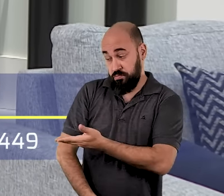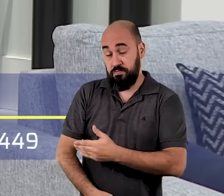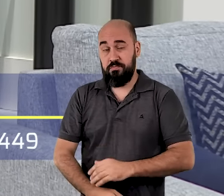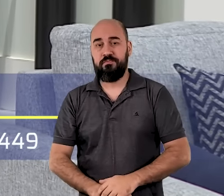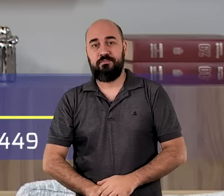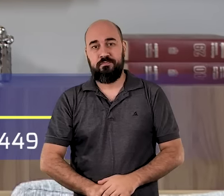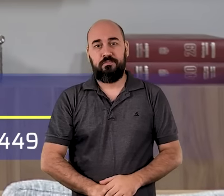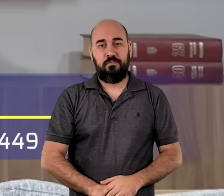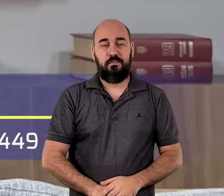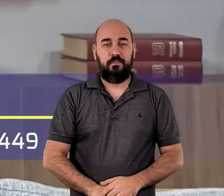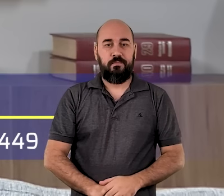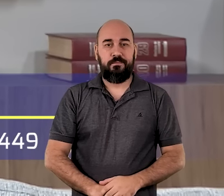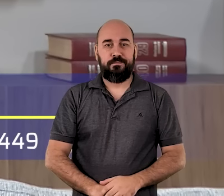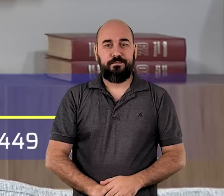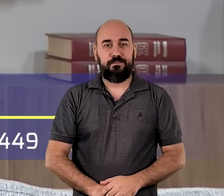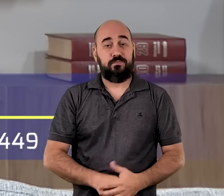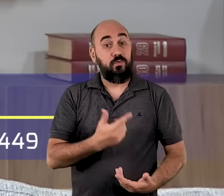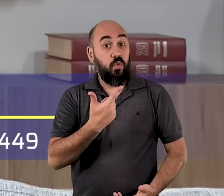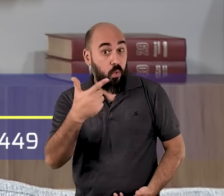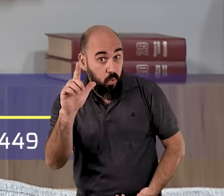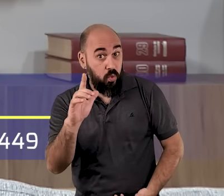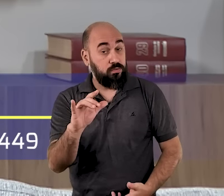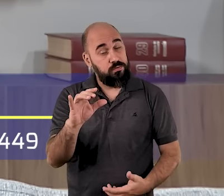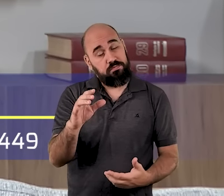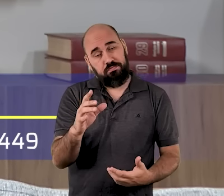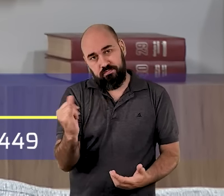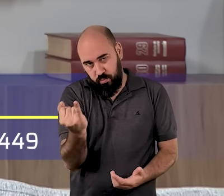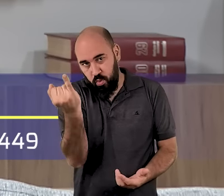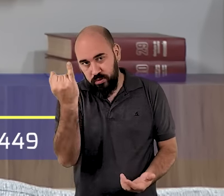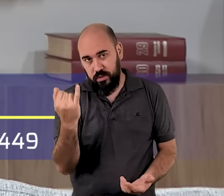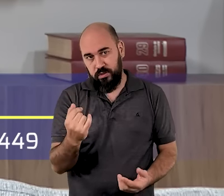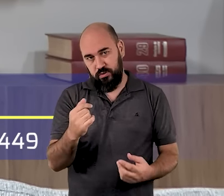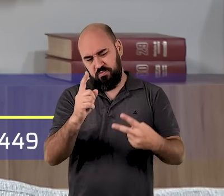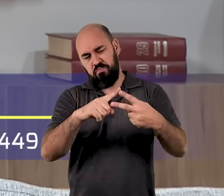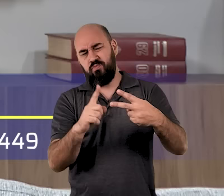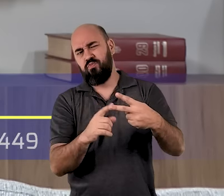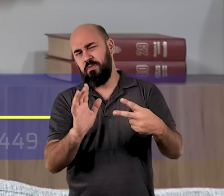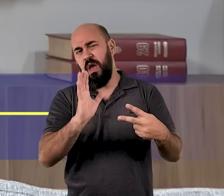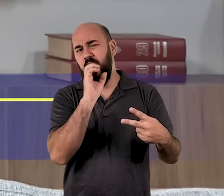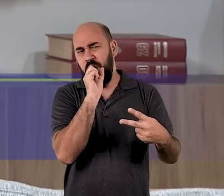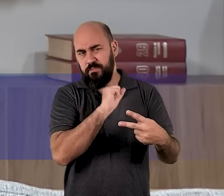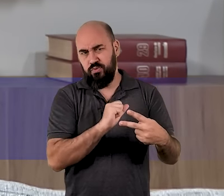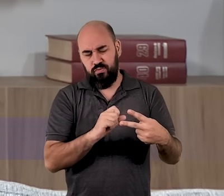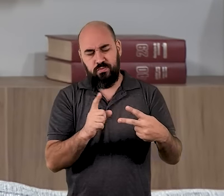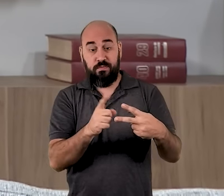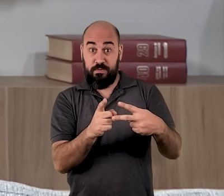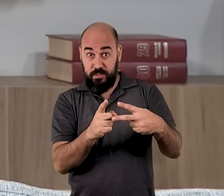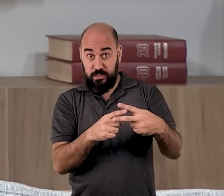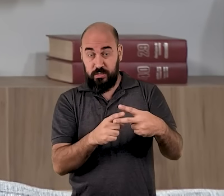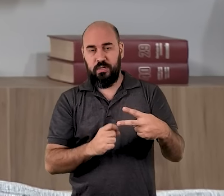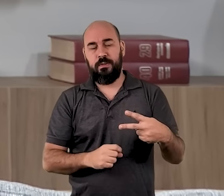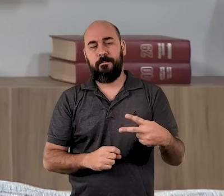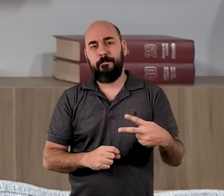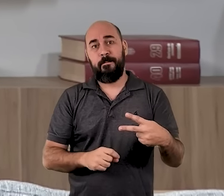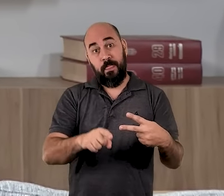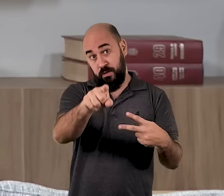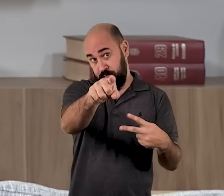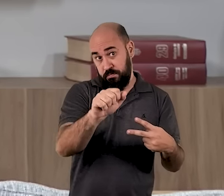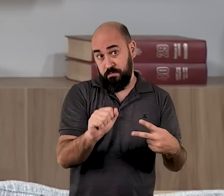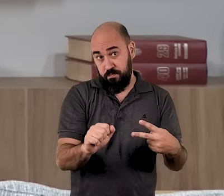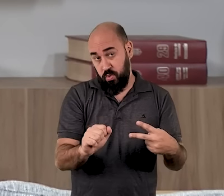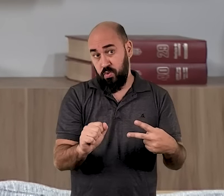12982444449. Outro ponto importante, duas coisas rapidinho antes do intervalo. A primeira é que